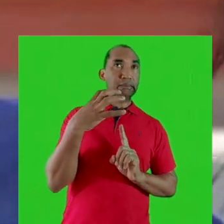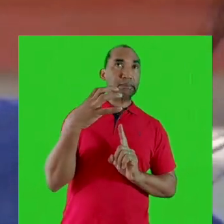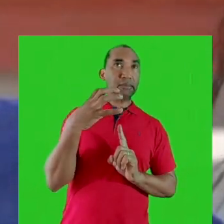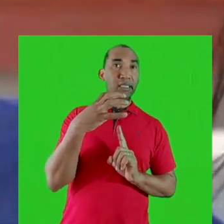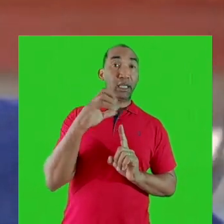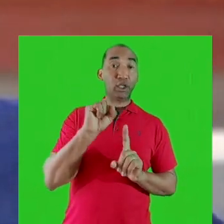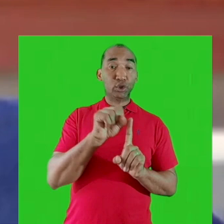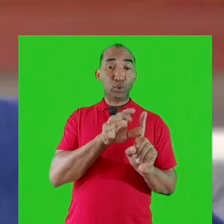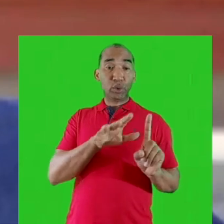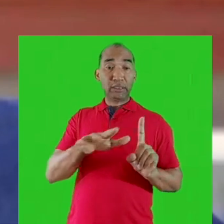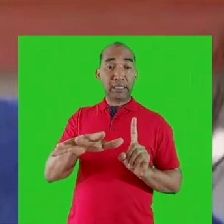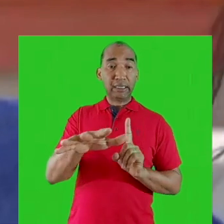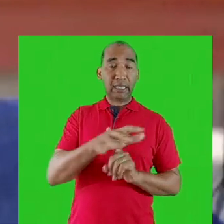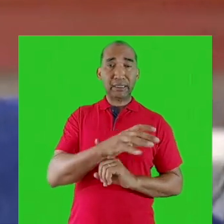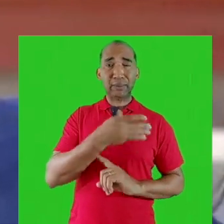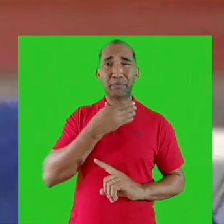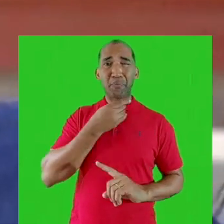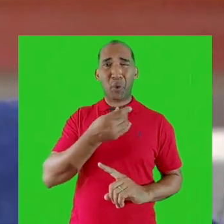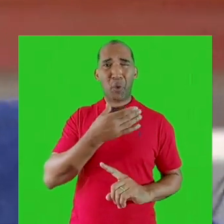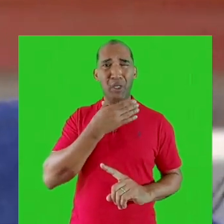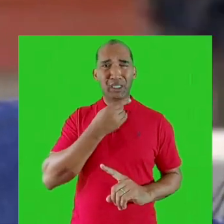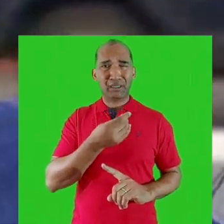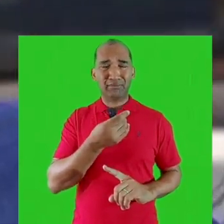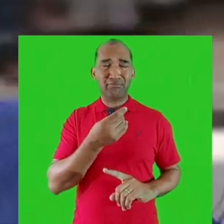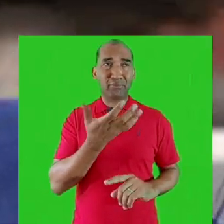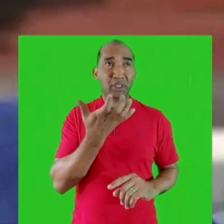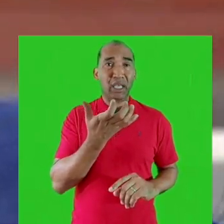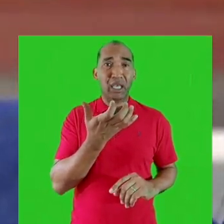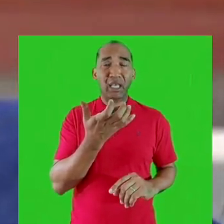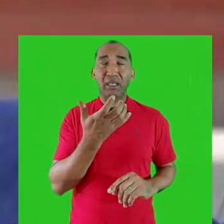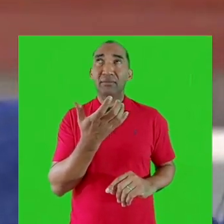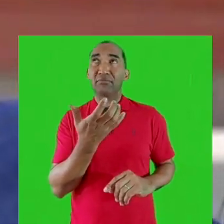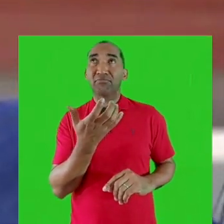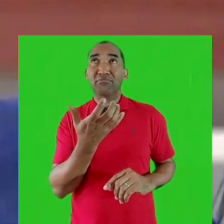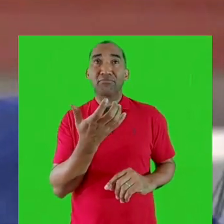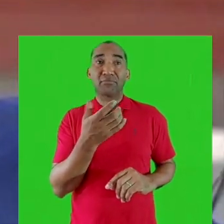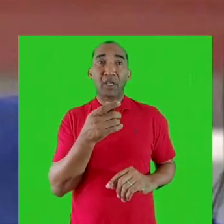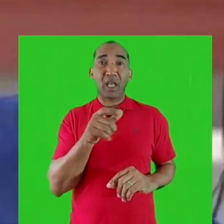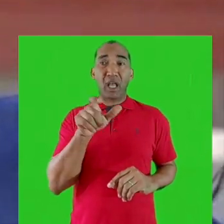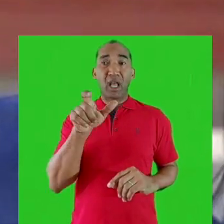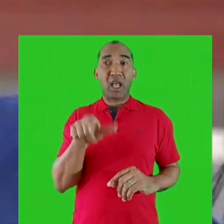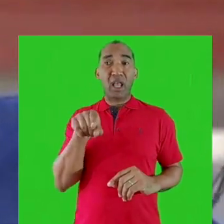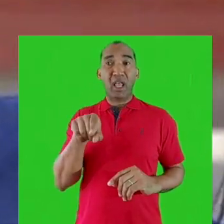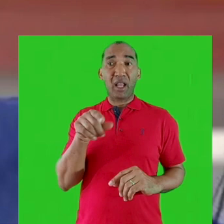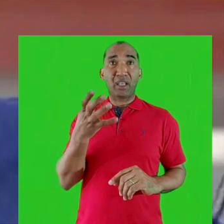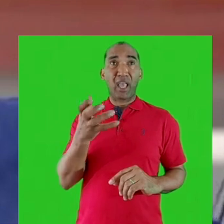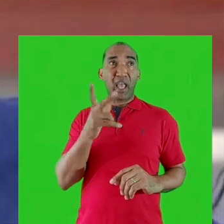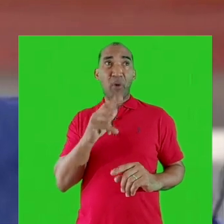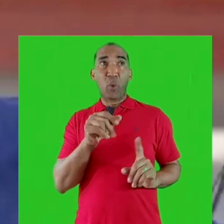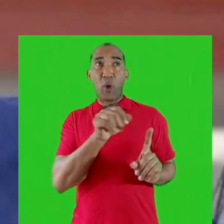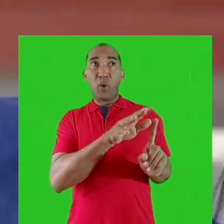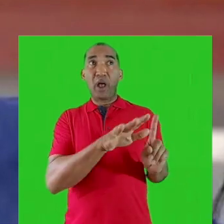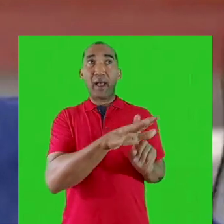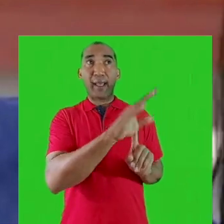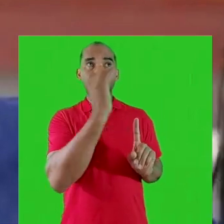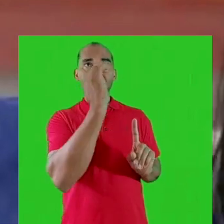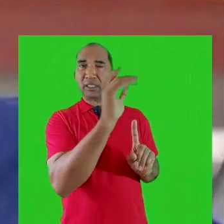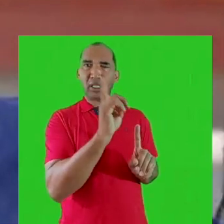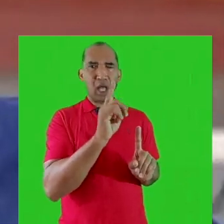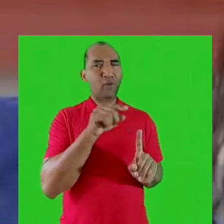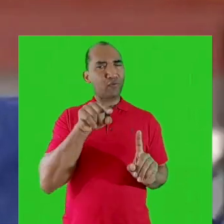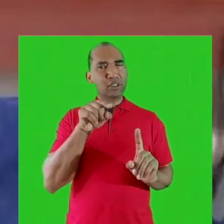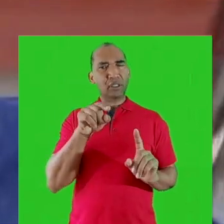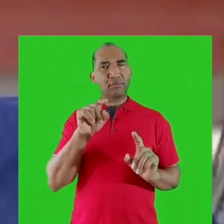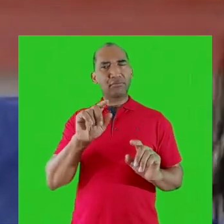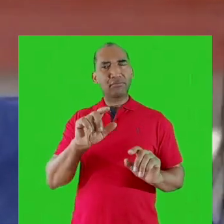certa pressão de uma sociedade hipócrita, querendo que o cara seja o que a sociedade quer. Eu digo, não, você vai ser o que